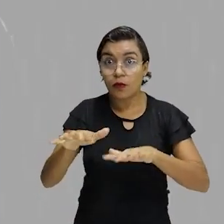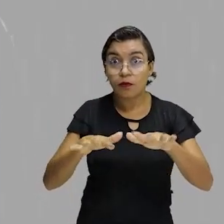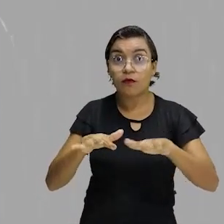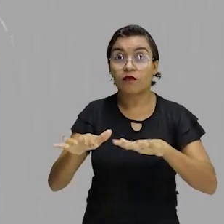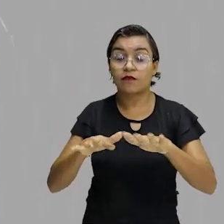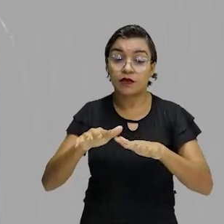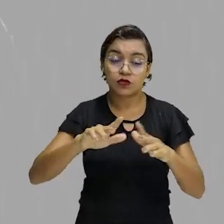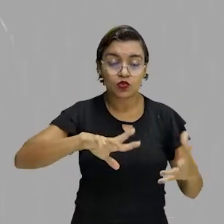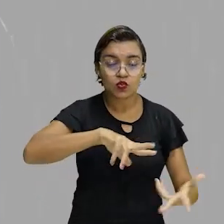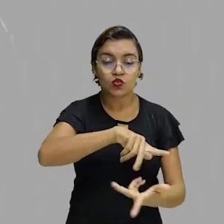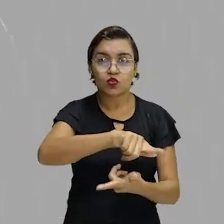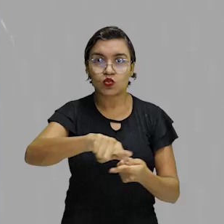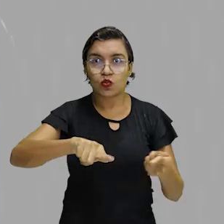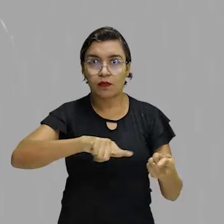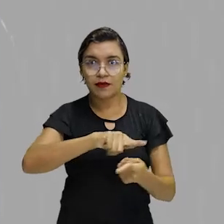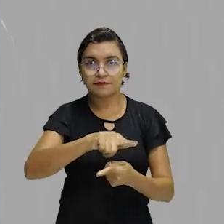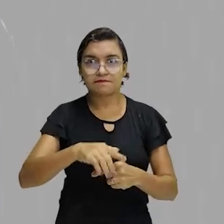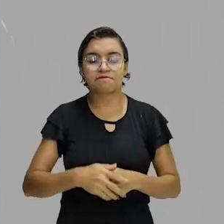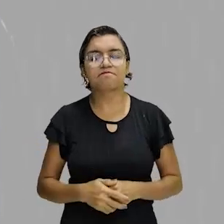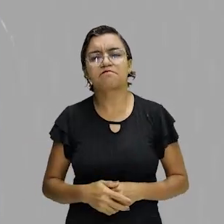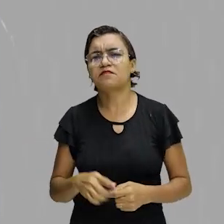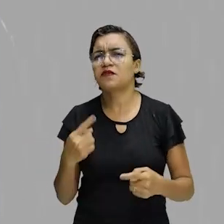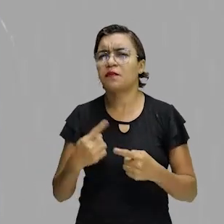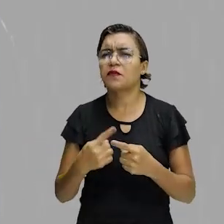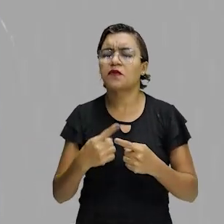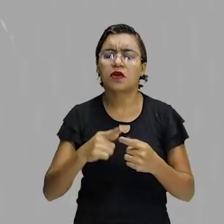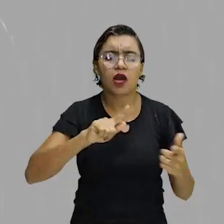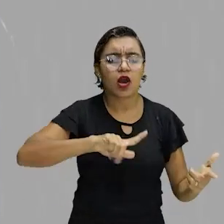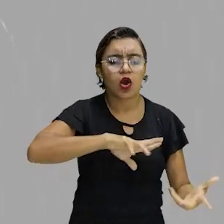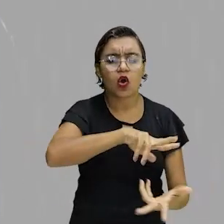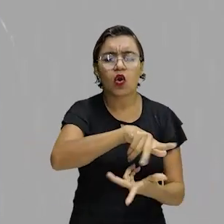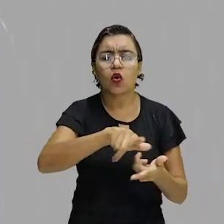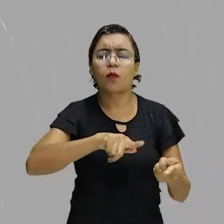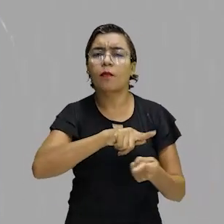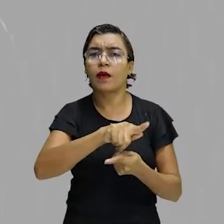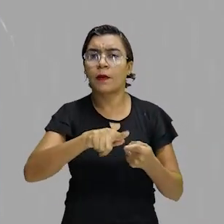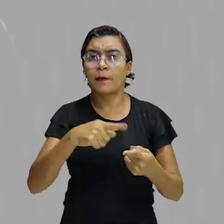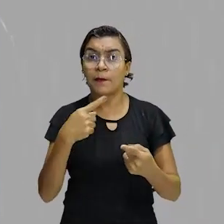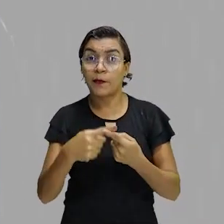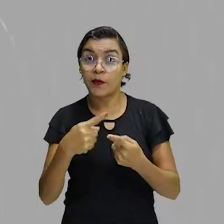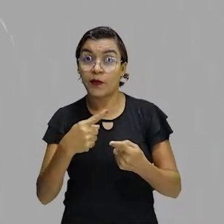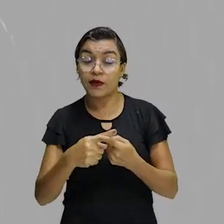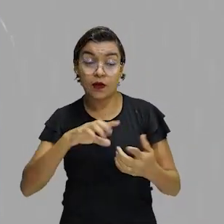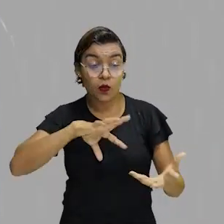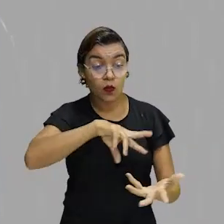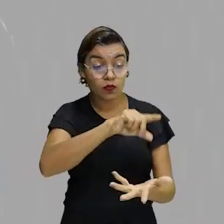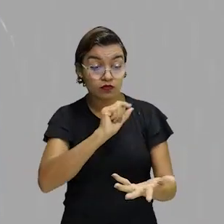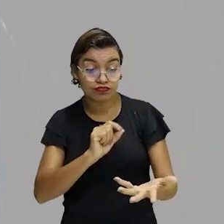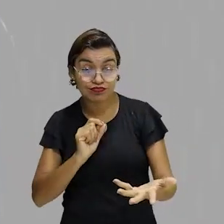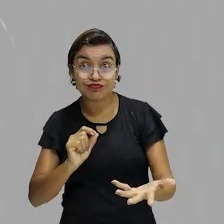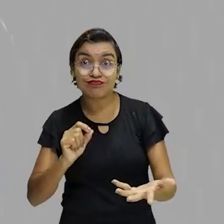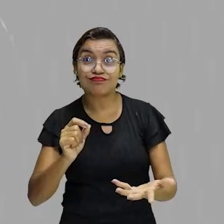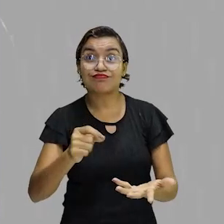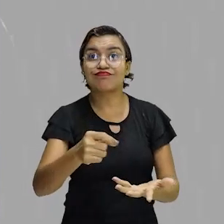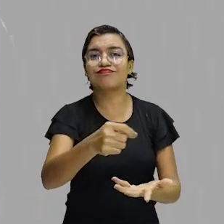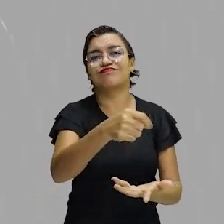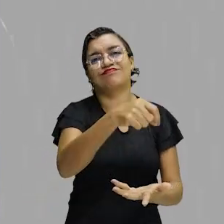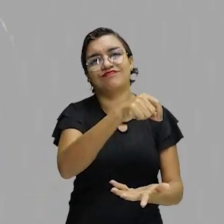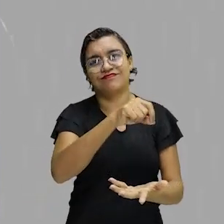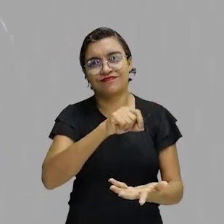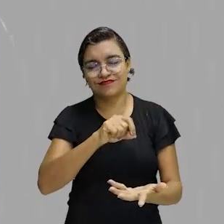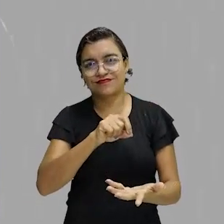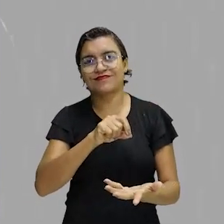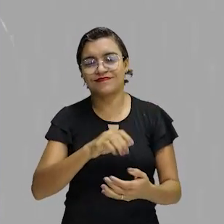movimentos globais, ok? Por que a gente chama de global? Devido ao alcance que eles têm, que é um alcance global,